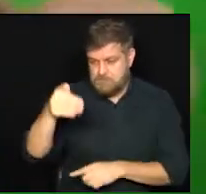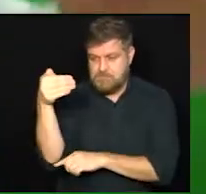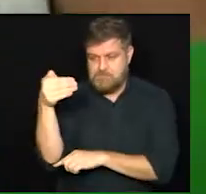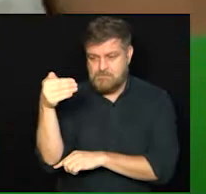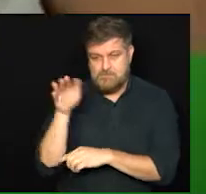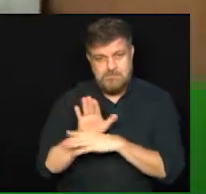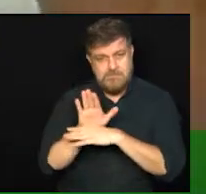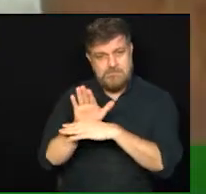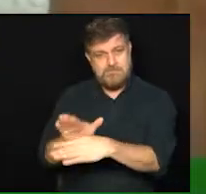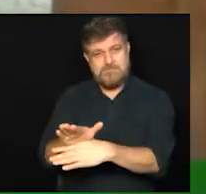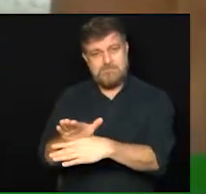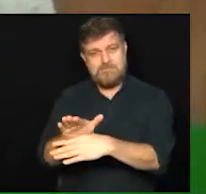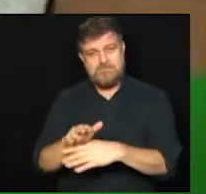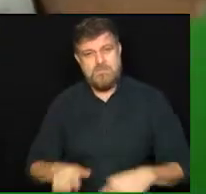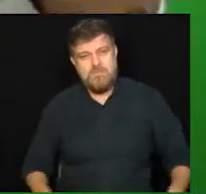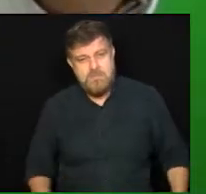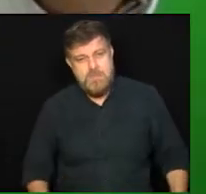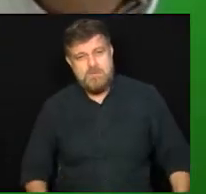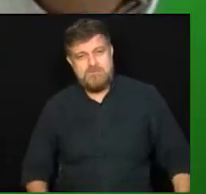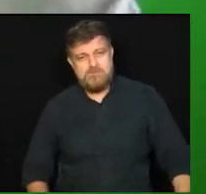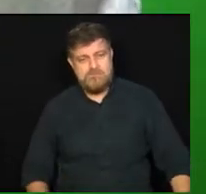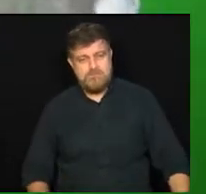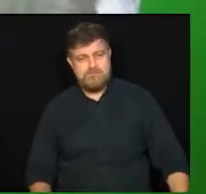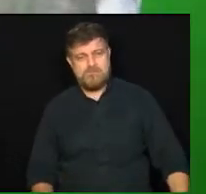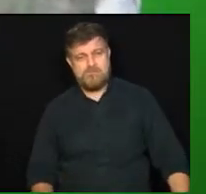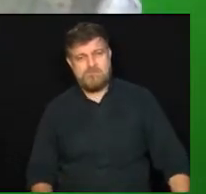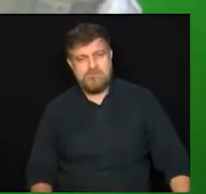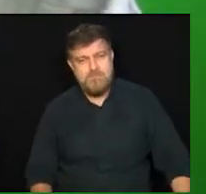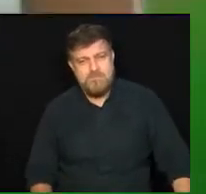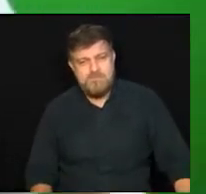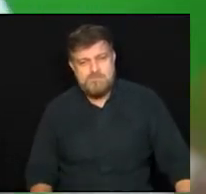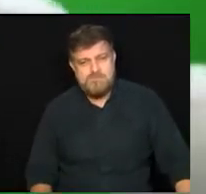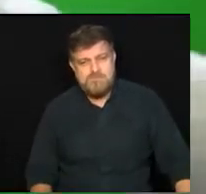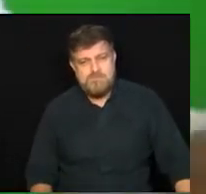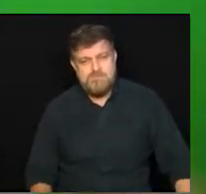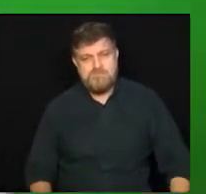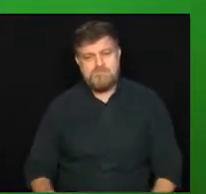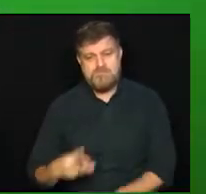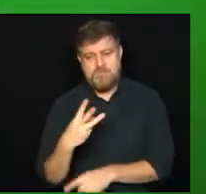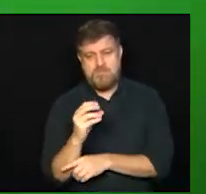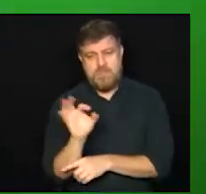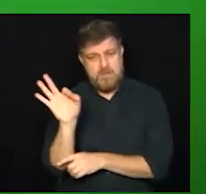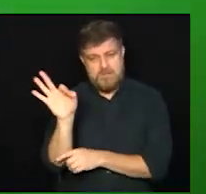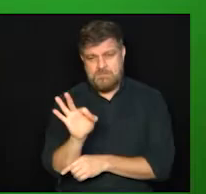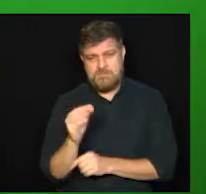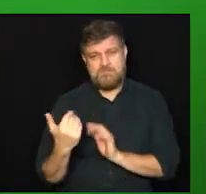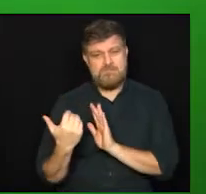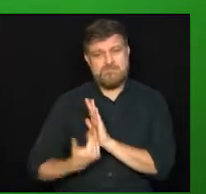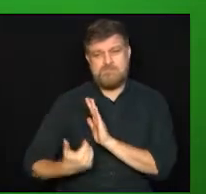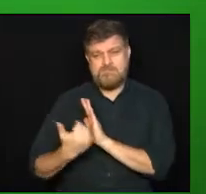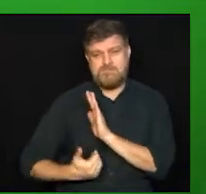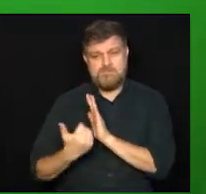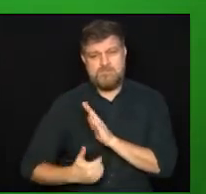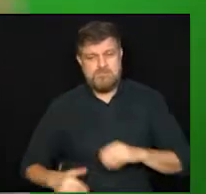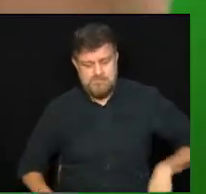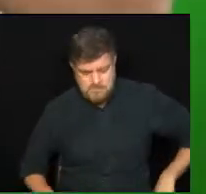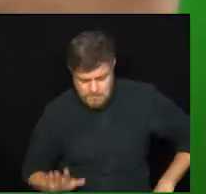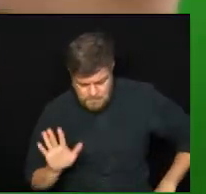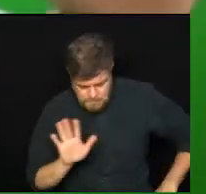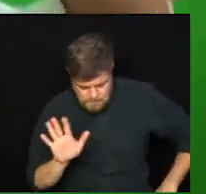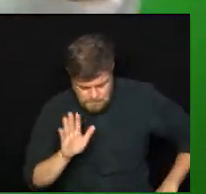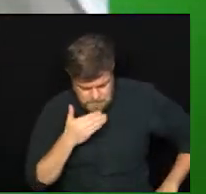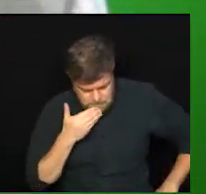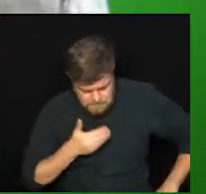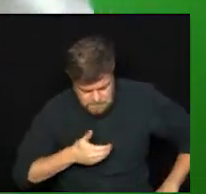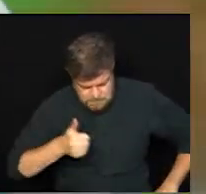pô, vai dar 30% de desconto? Não, vamos melhorar